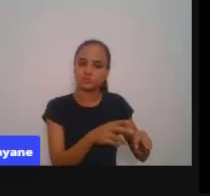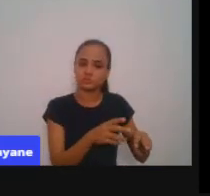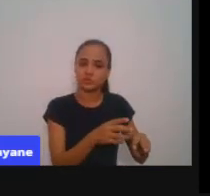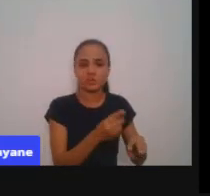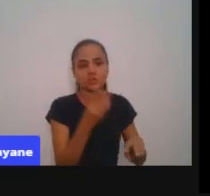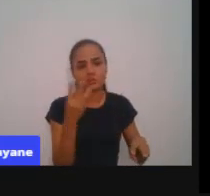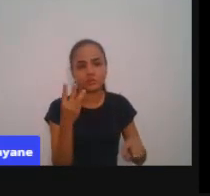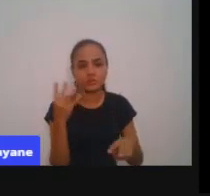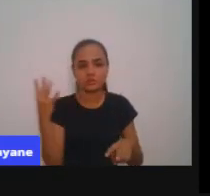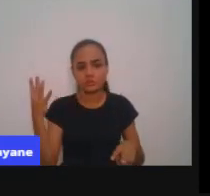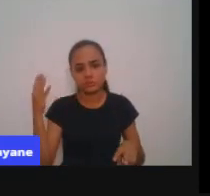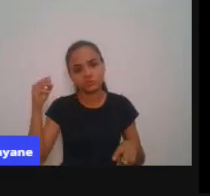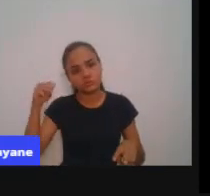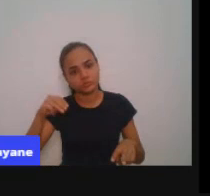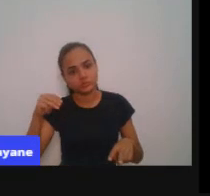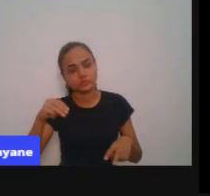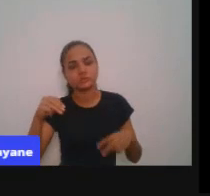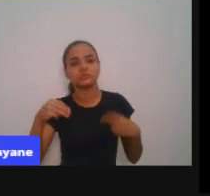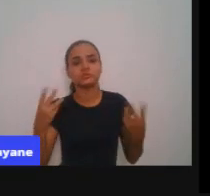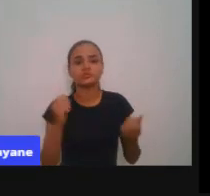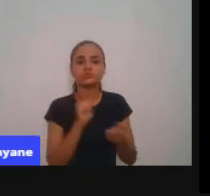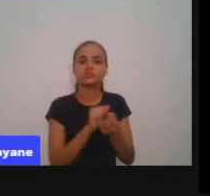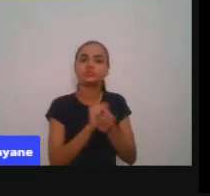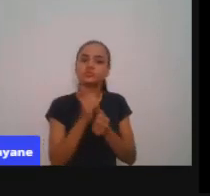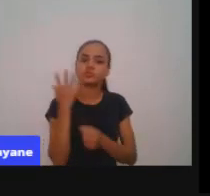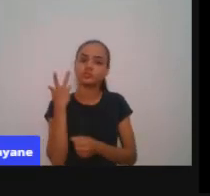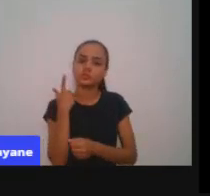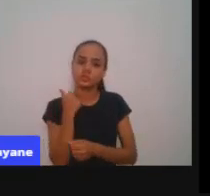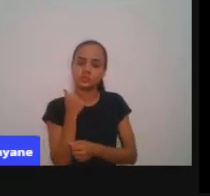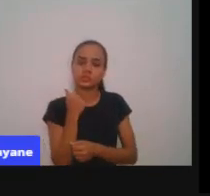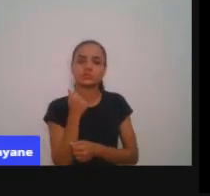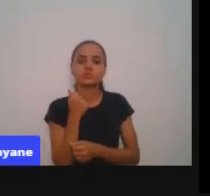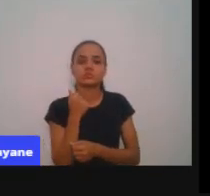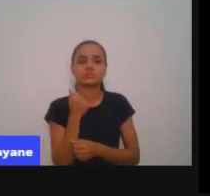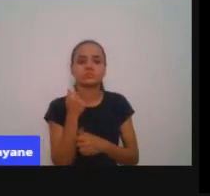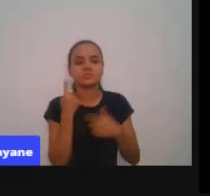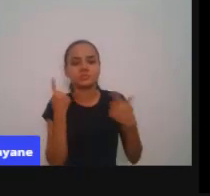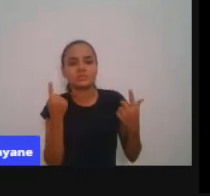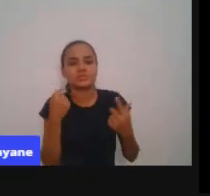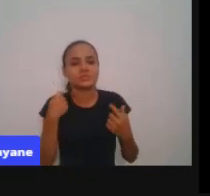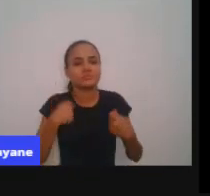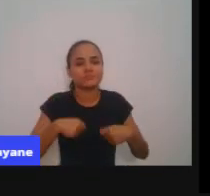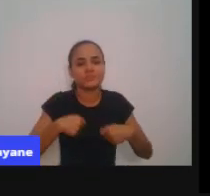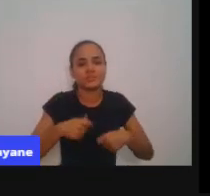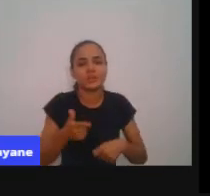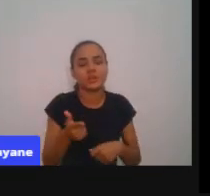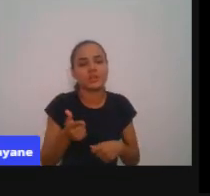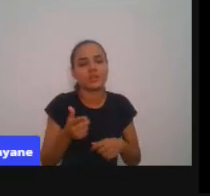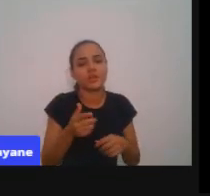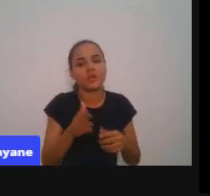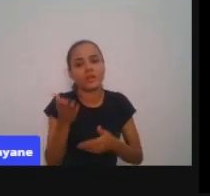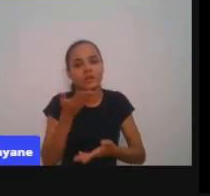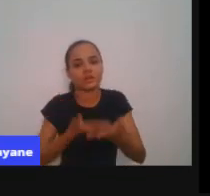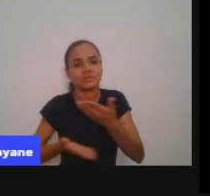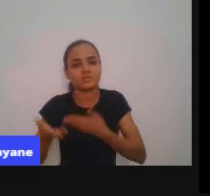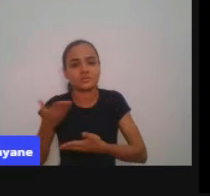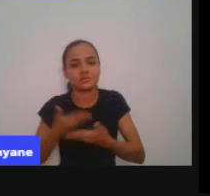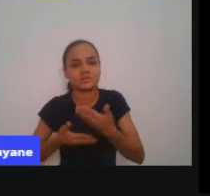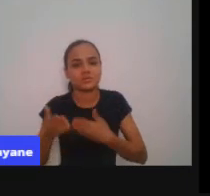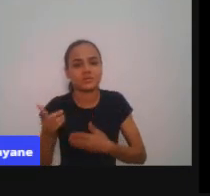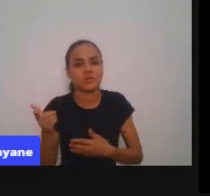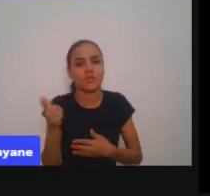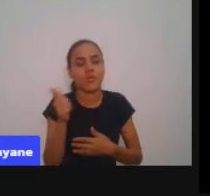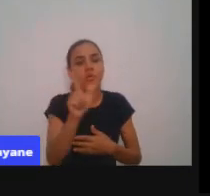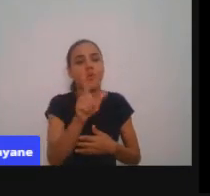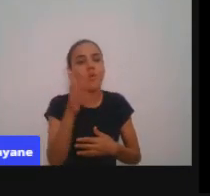que a expressão dela mudaria? Será que ela precisa só da interação de outras crianças, né? Como que eu posso possibilitar